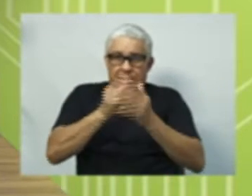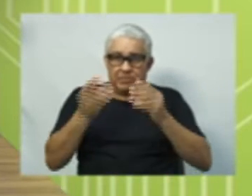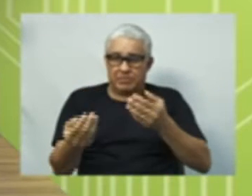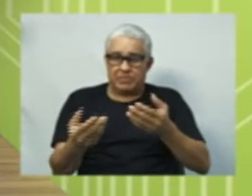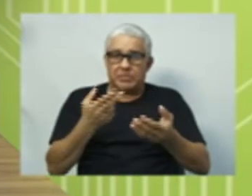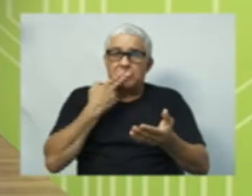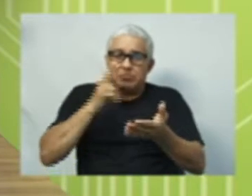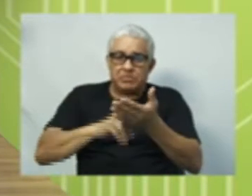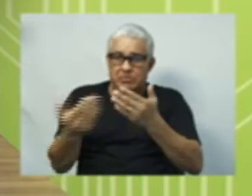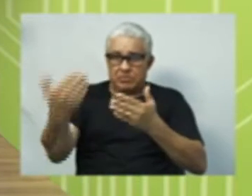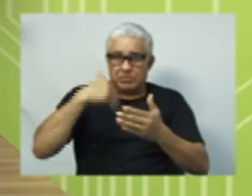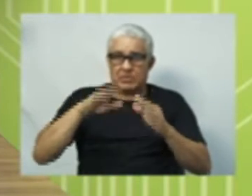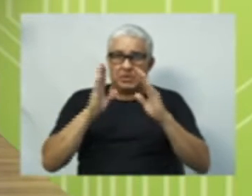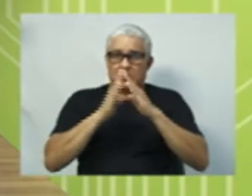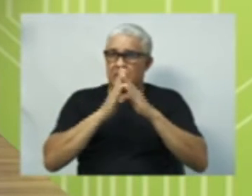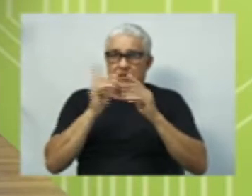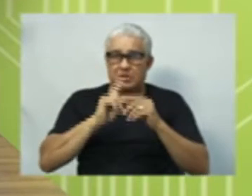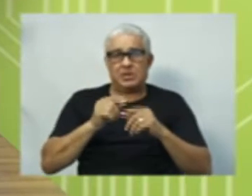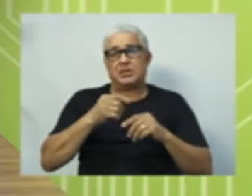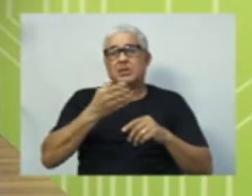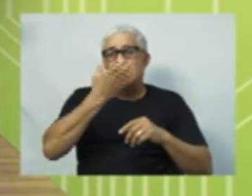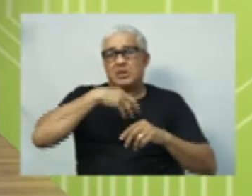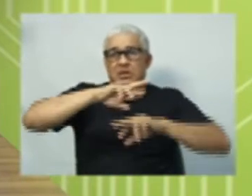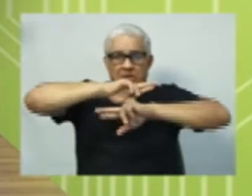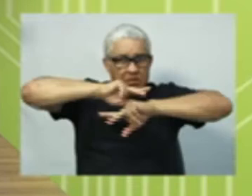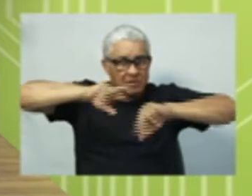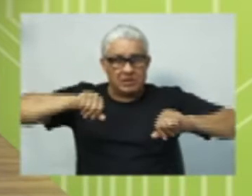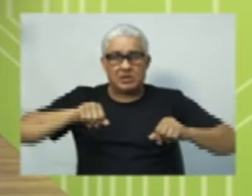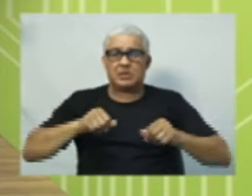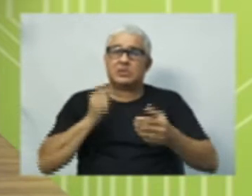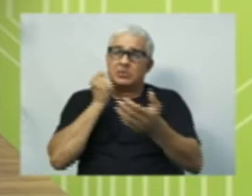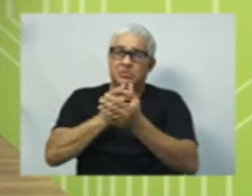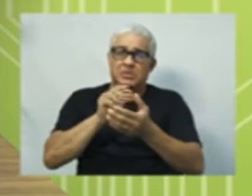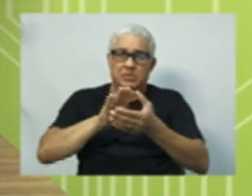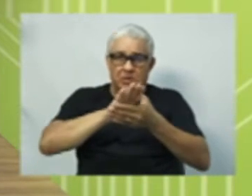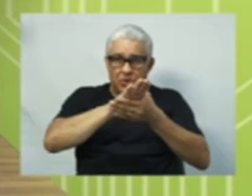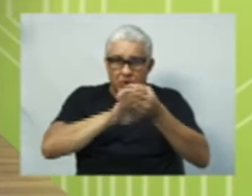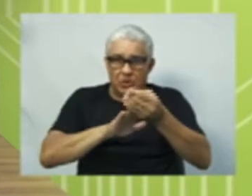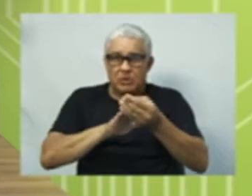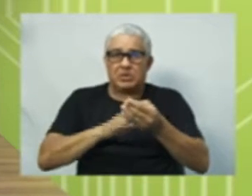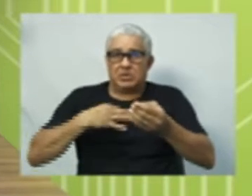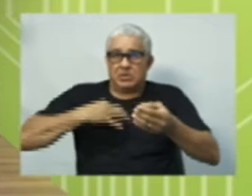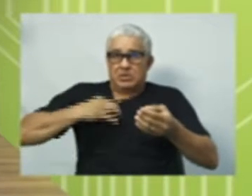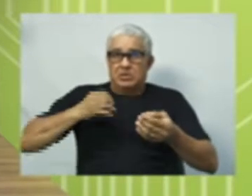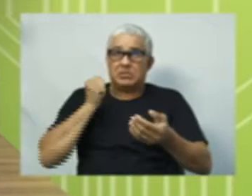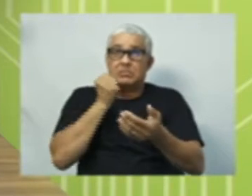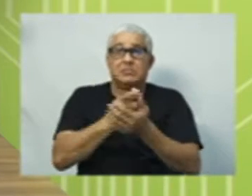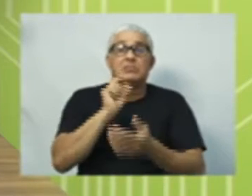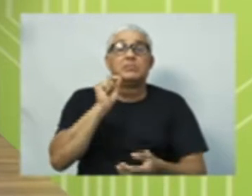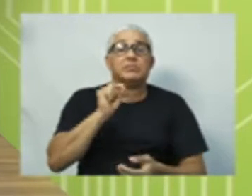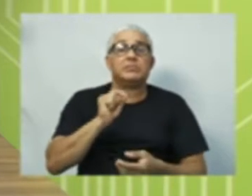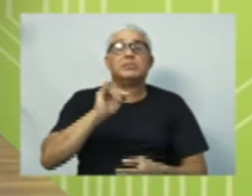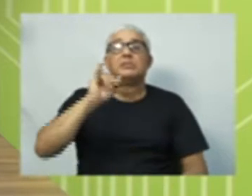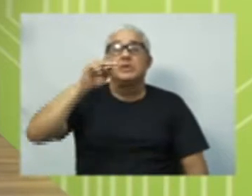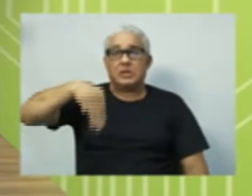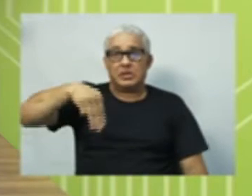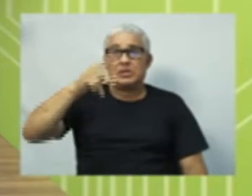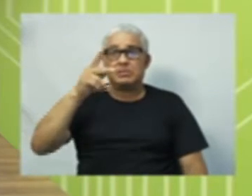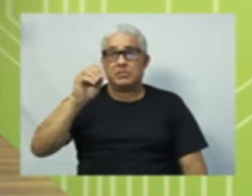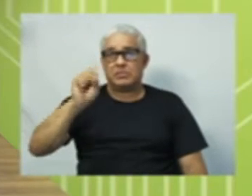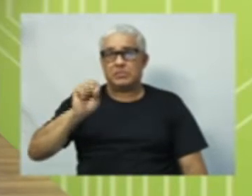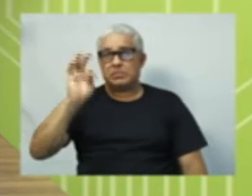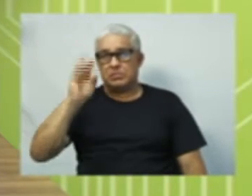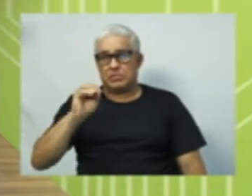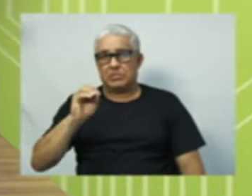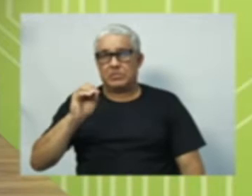Quando compramos uma fruta, quando compramos um sapato, compramos uma roupa, estamos pagando o quê? Impostos. Tudo isso